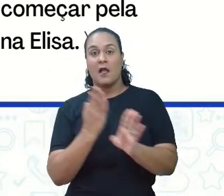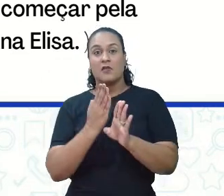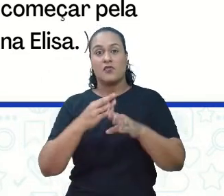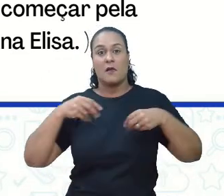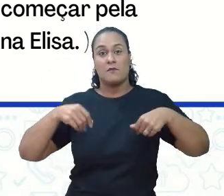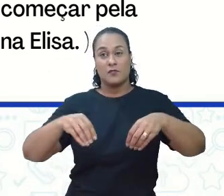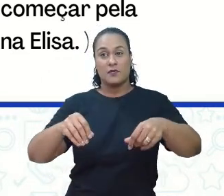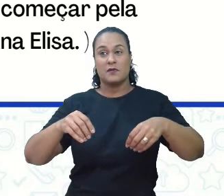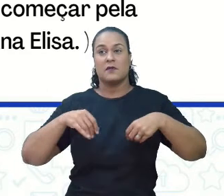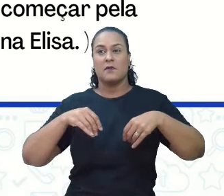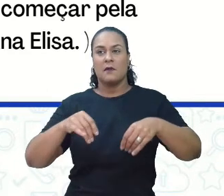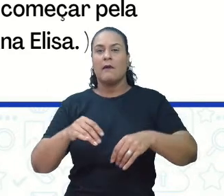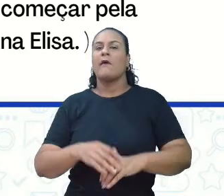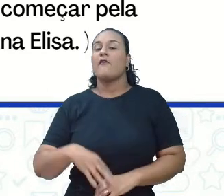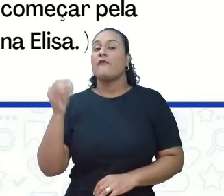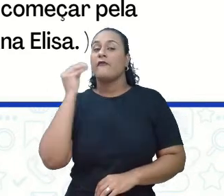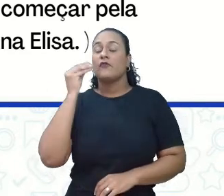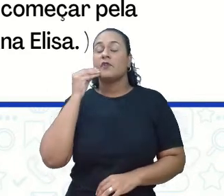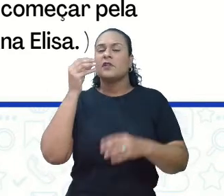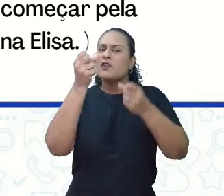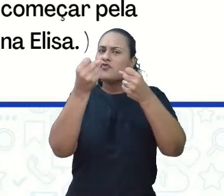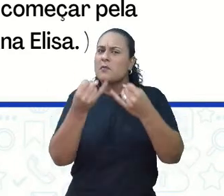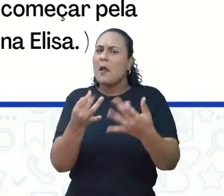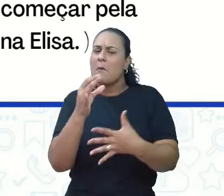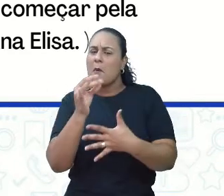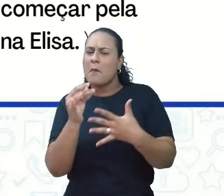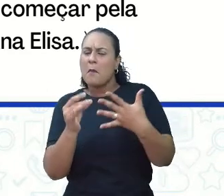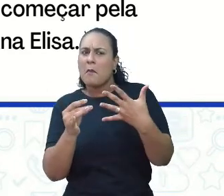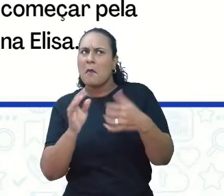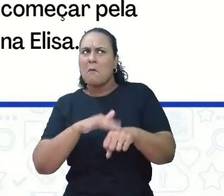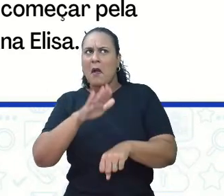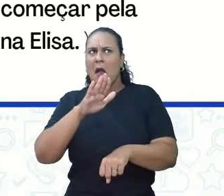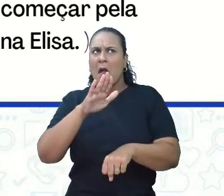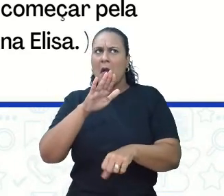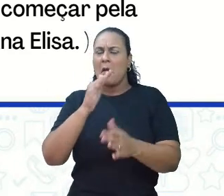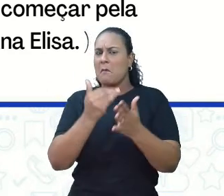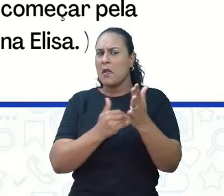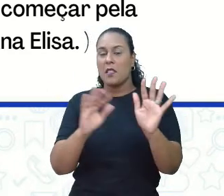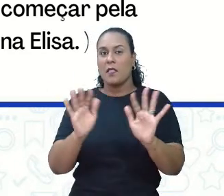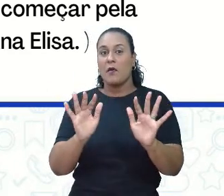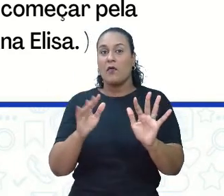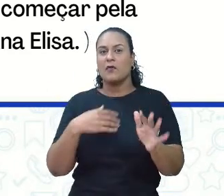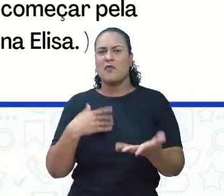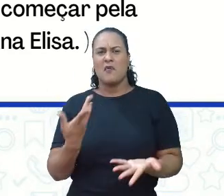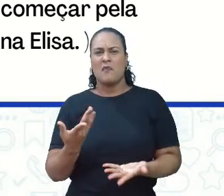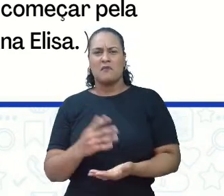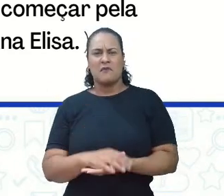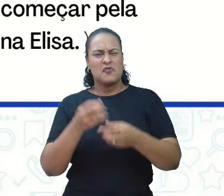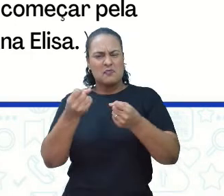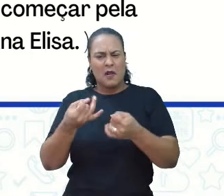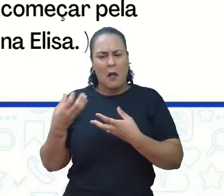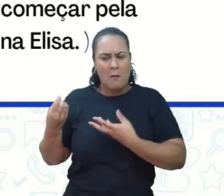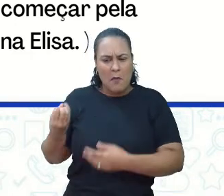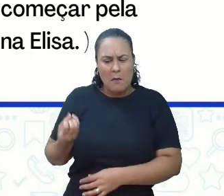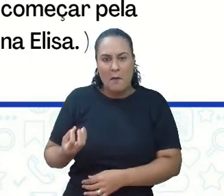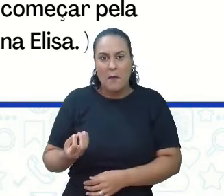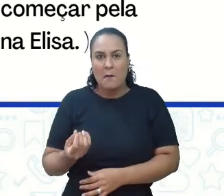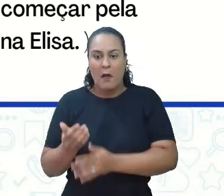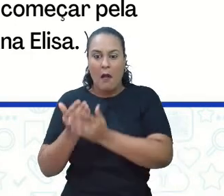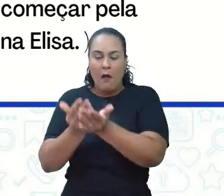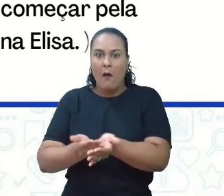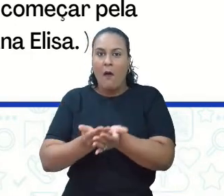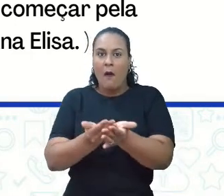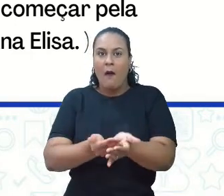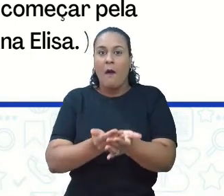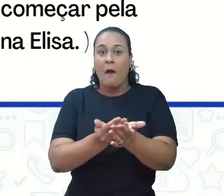tentarei contar exatamente o que aconteceu, nem mais nem menos. Não vou falar da viagem, do atravessamento do caminho, porque